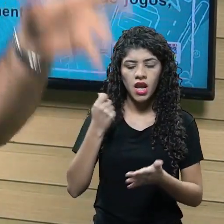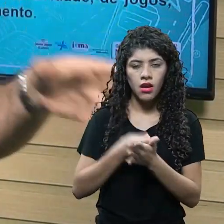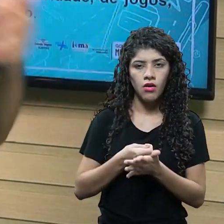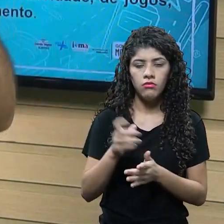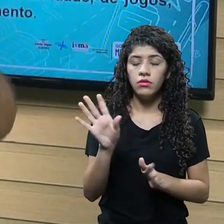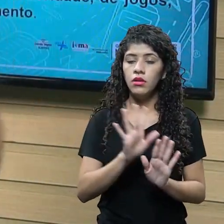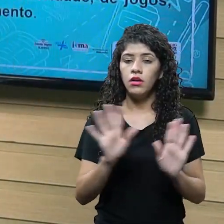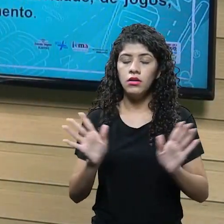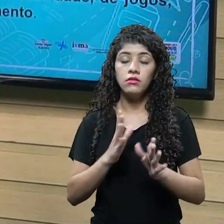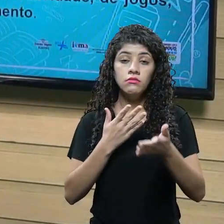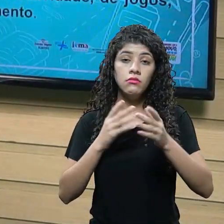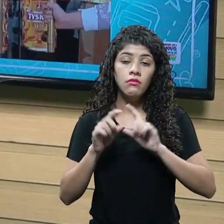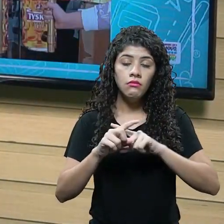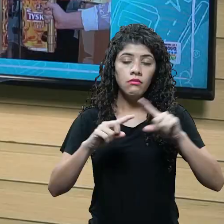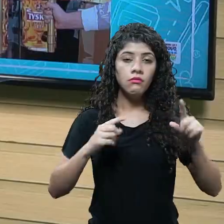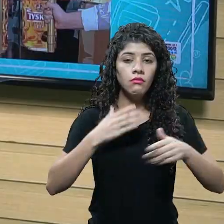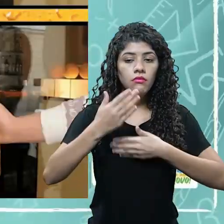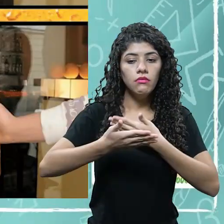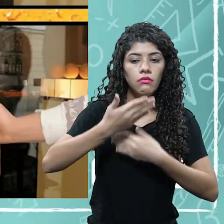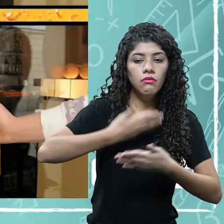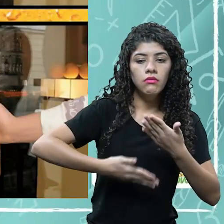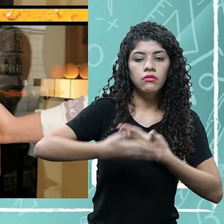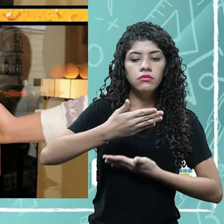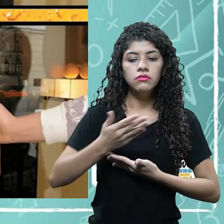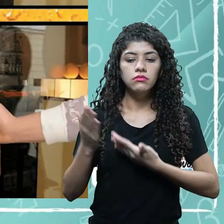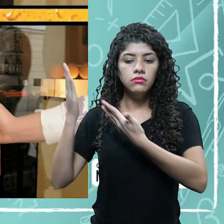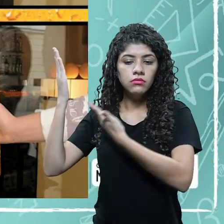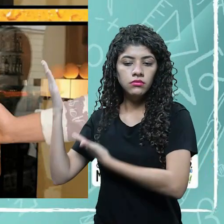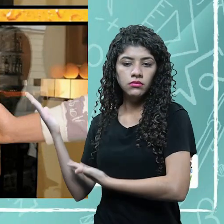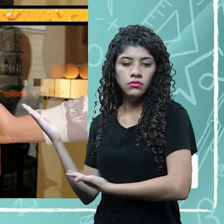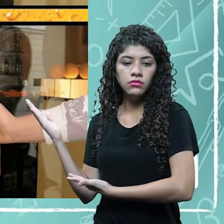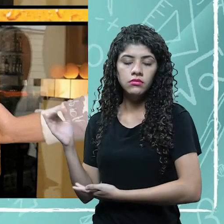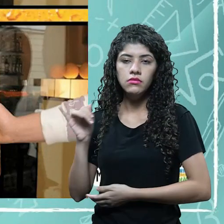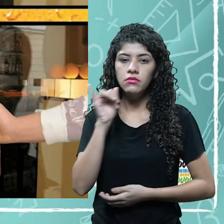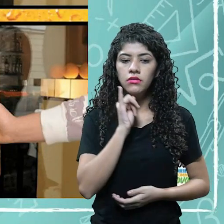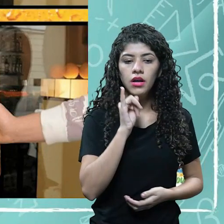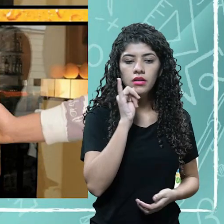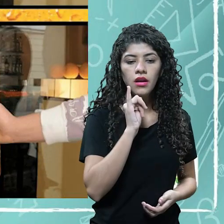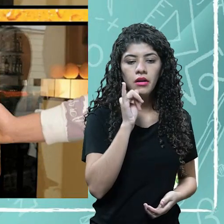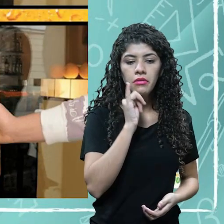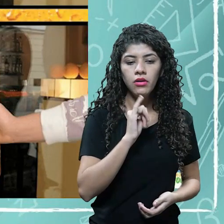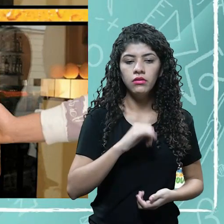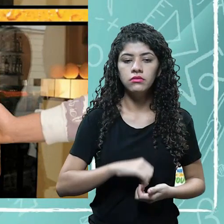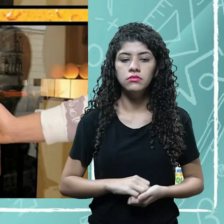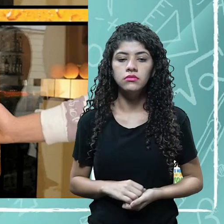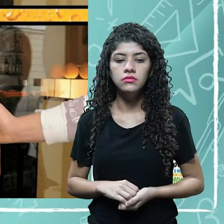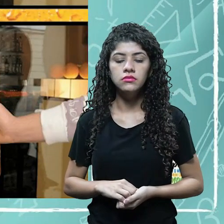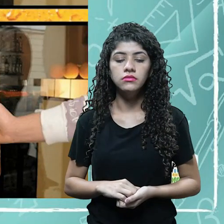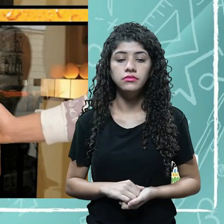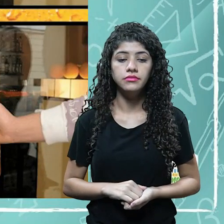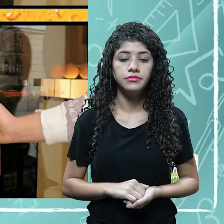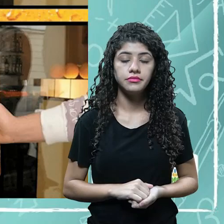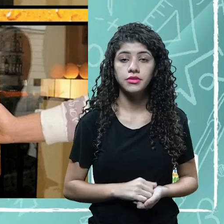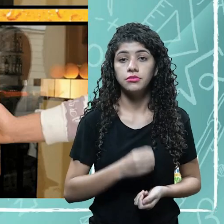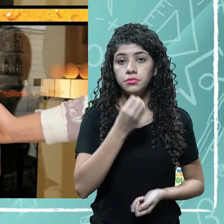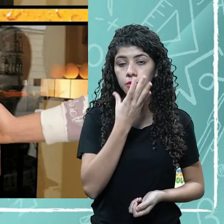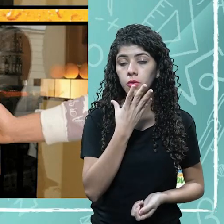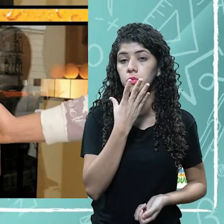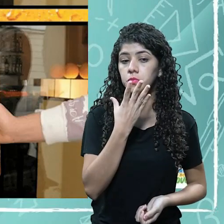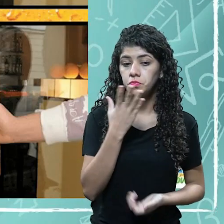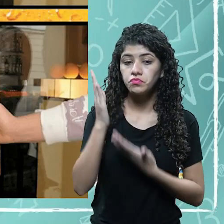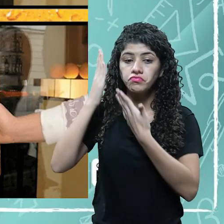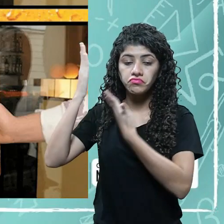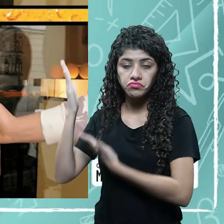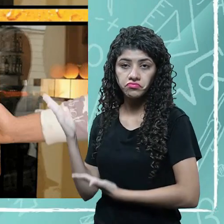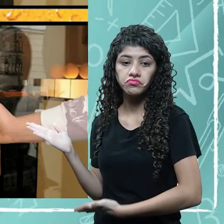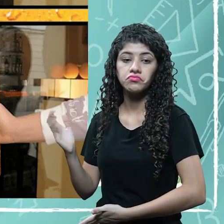propriamente com a marca, como a gente pode ver aqui nesses exemplos. Ó. Primeiro aqui um exemplo da Sprite. Bem fácil, bem colocado, bem aplicado.